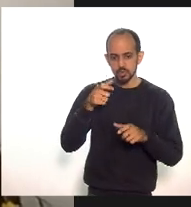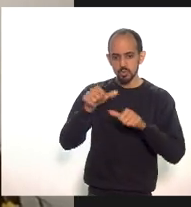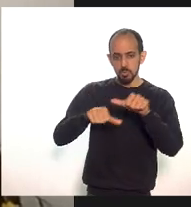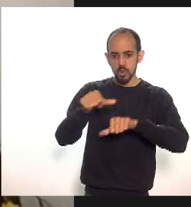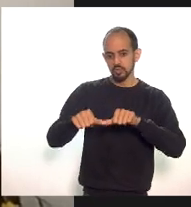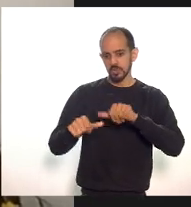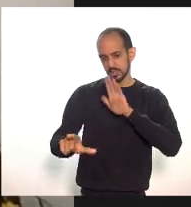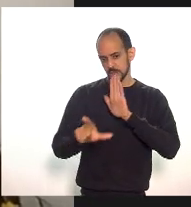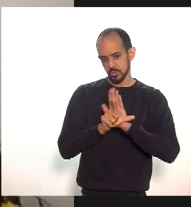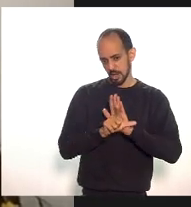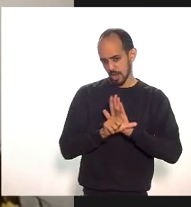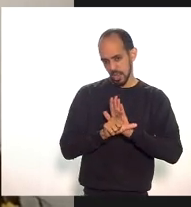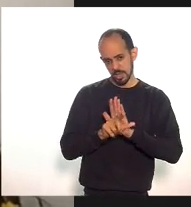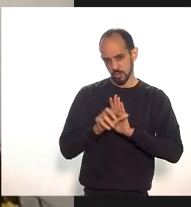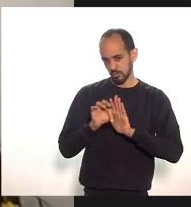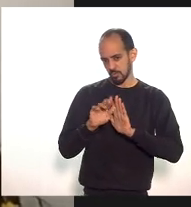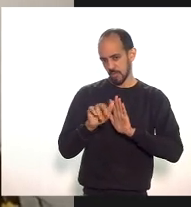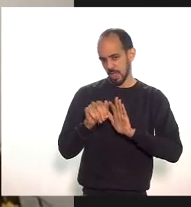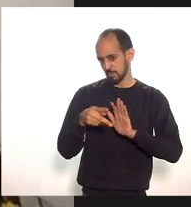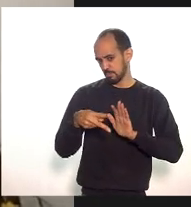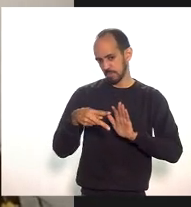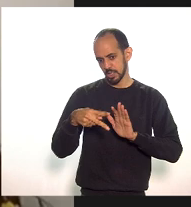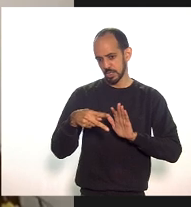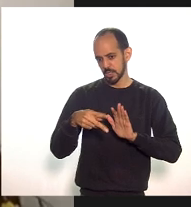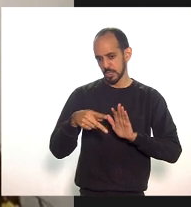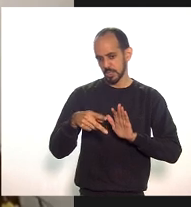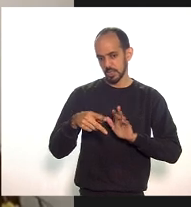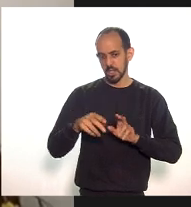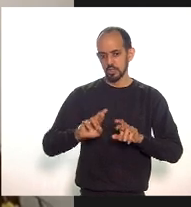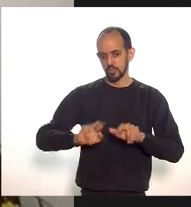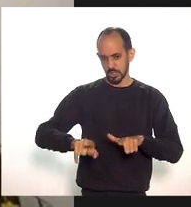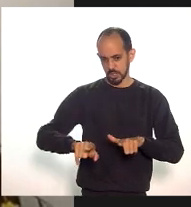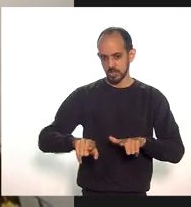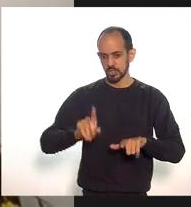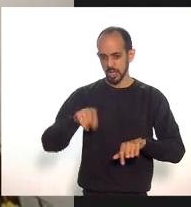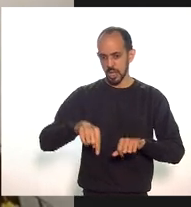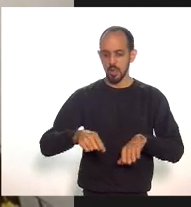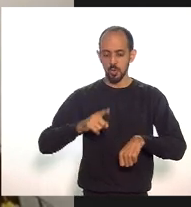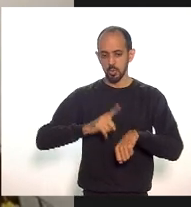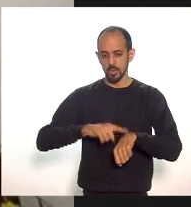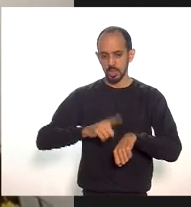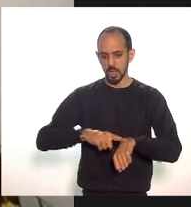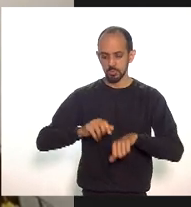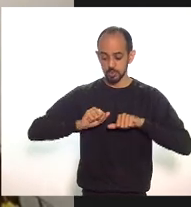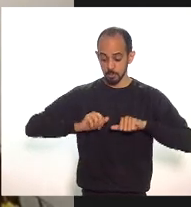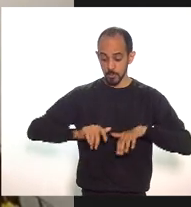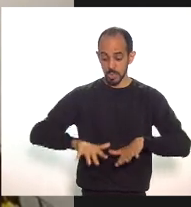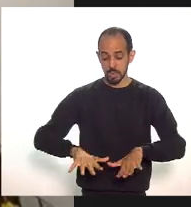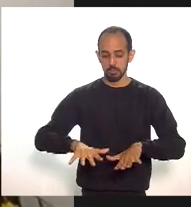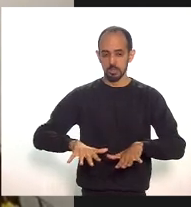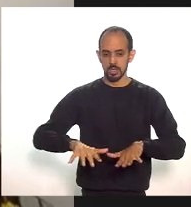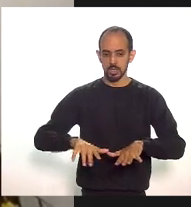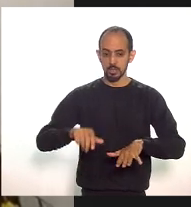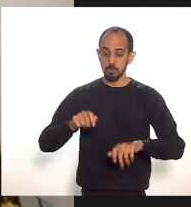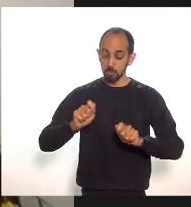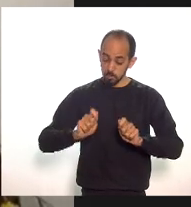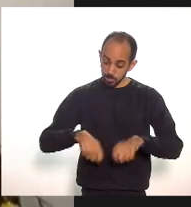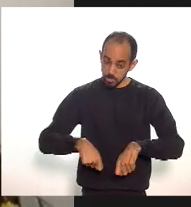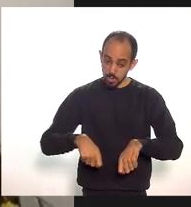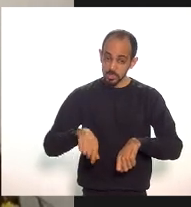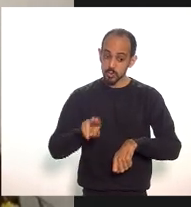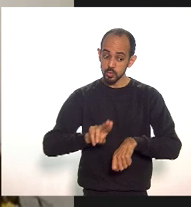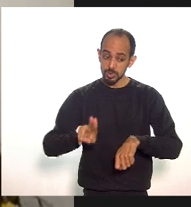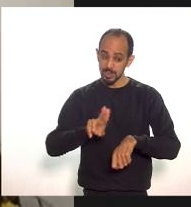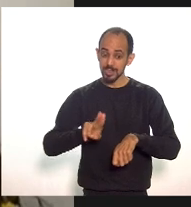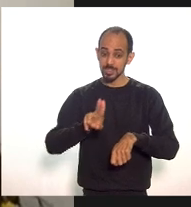modificação na lei do fecp pelo contrário a gente coloca que não tempo de pandemia esse recurso possa